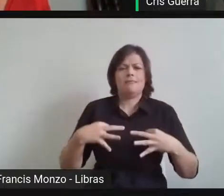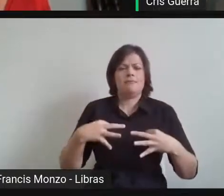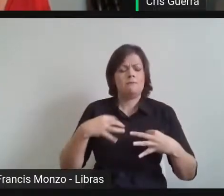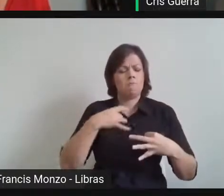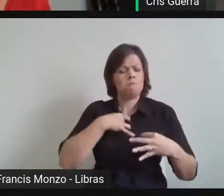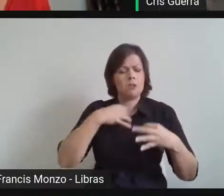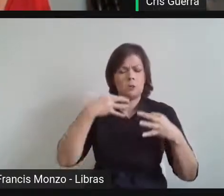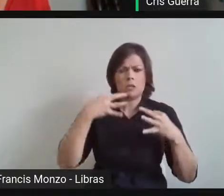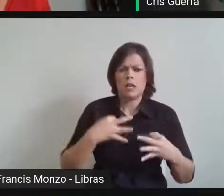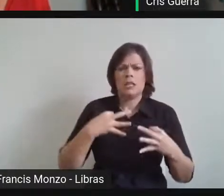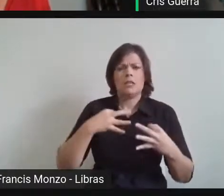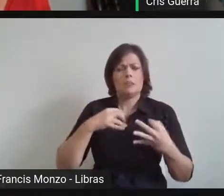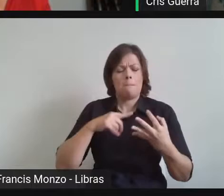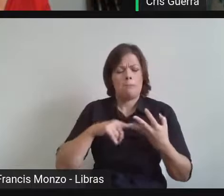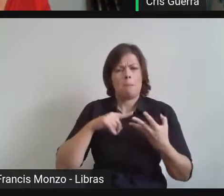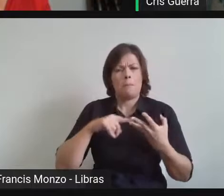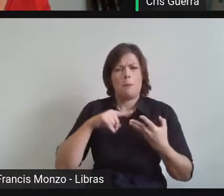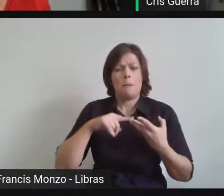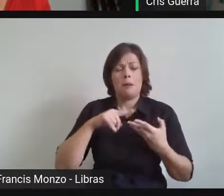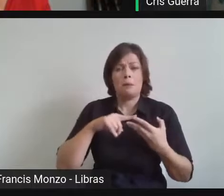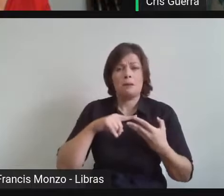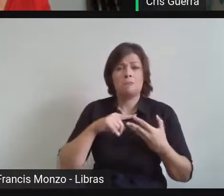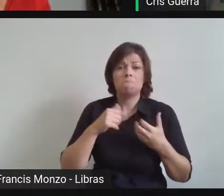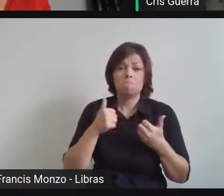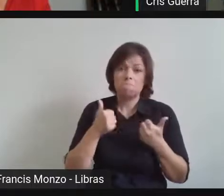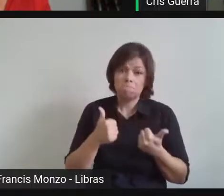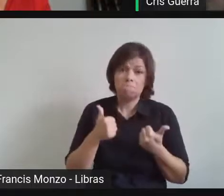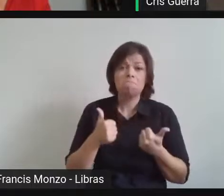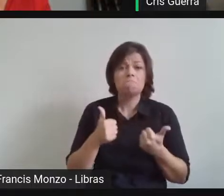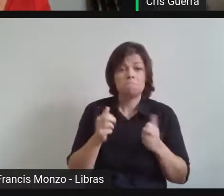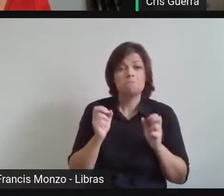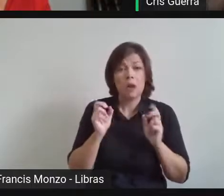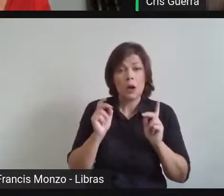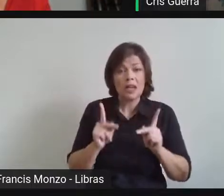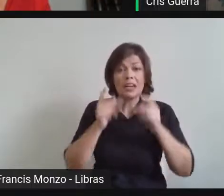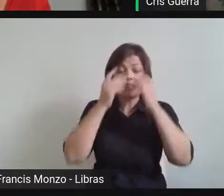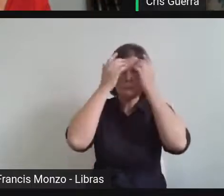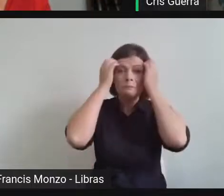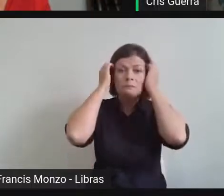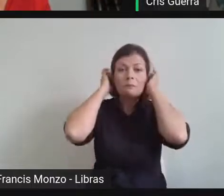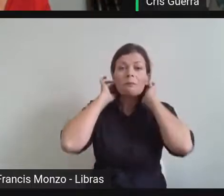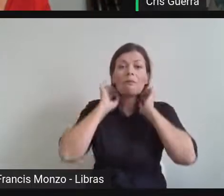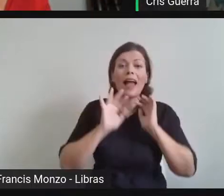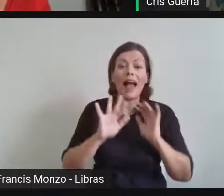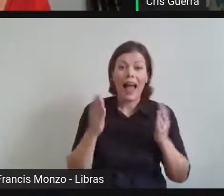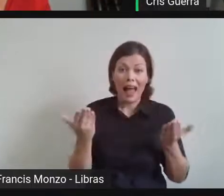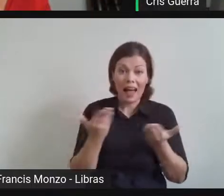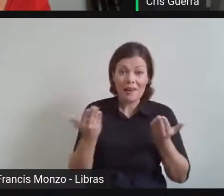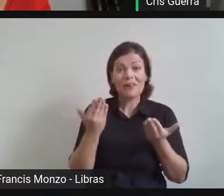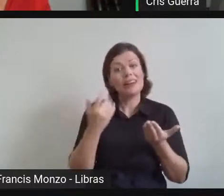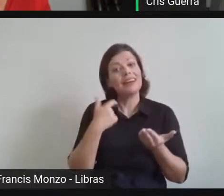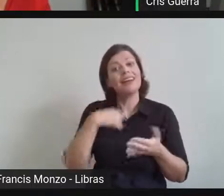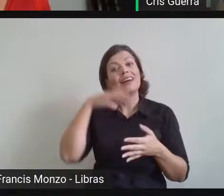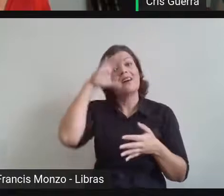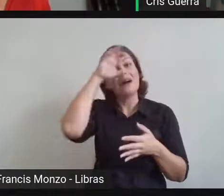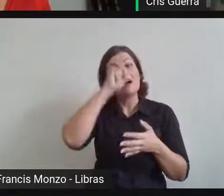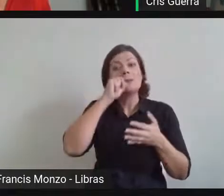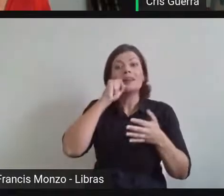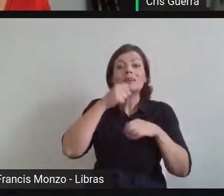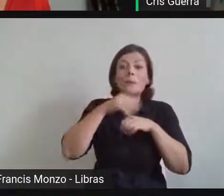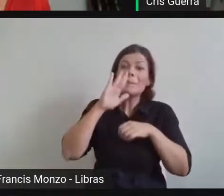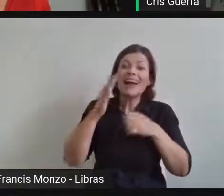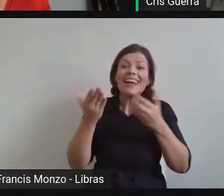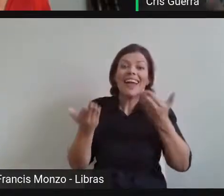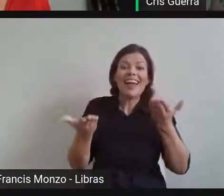forte, né? E isso eu acho legal, porque você aprende a ser mais, a equilibrar melhor. Isso é uma coisa que eu adoro na